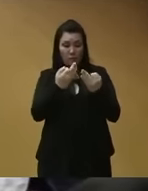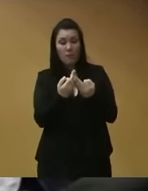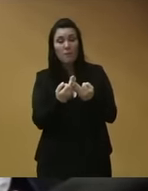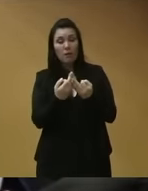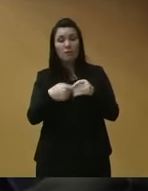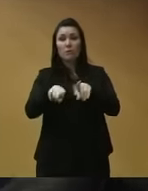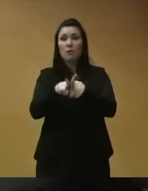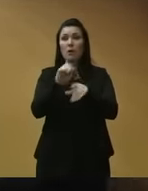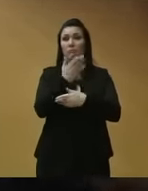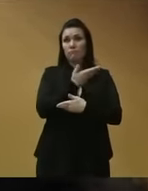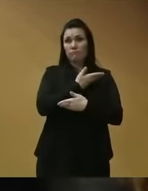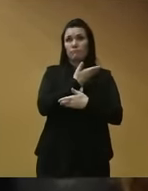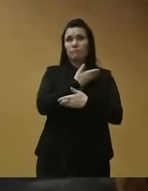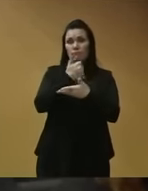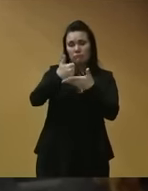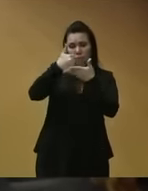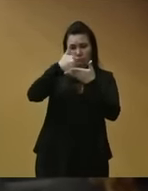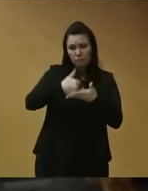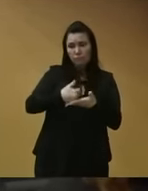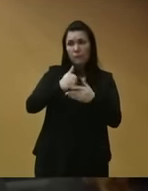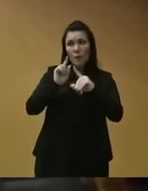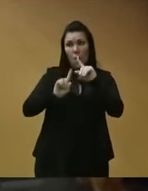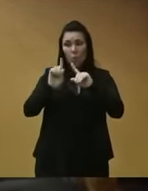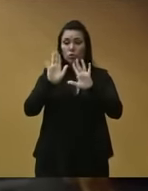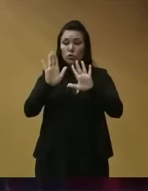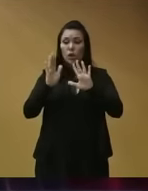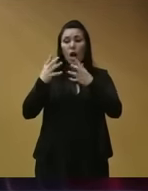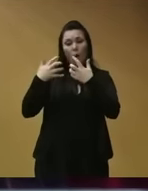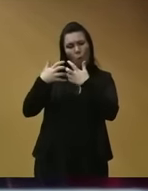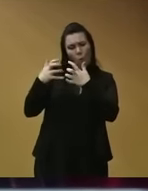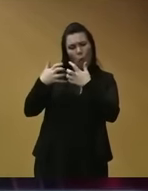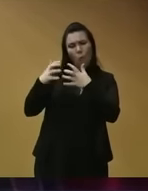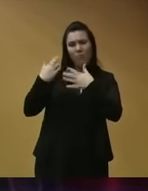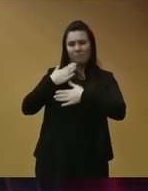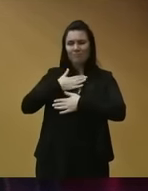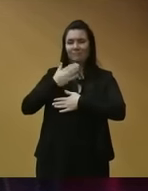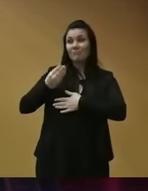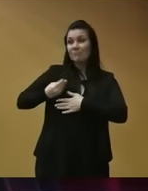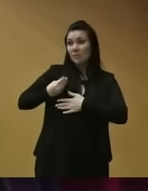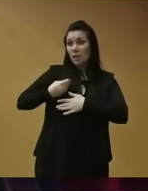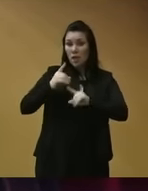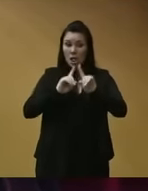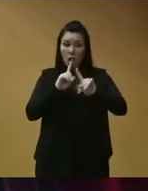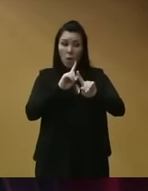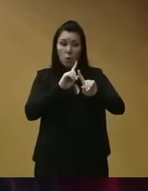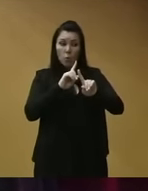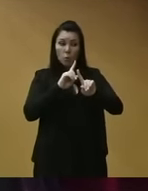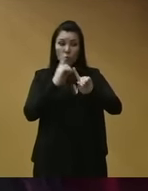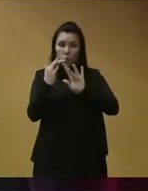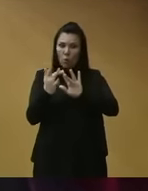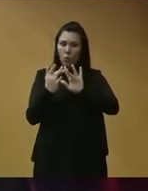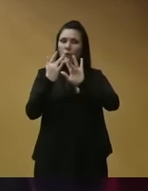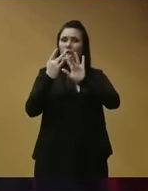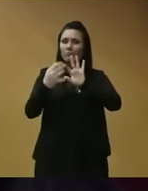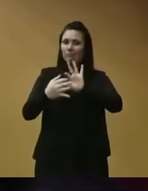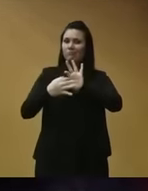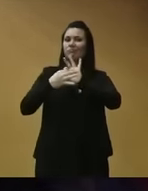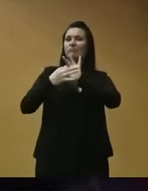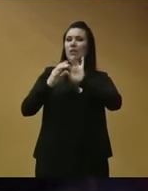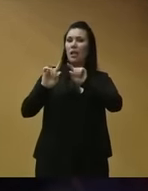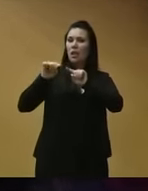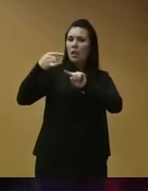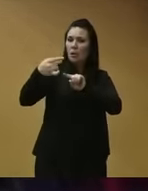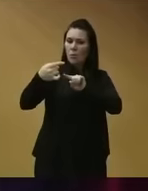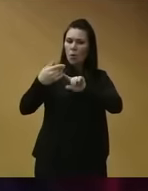e amigos, os que já faziam parte das nossas vidas e os que passaram a fazer parte depois